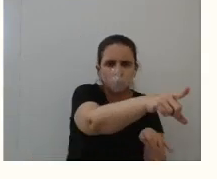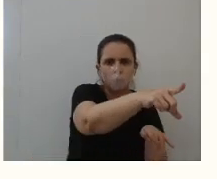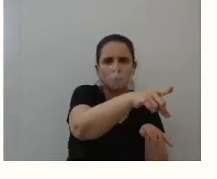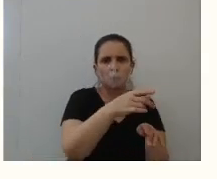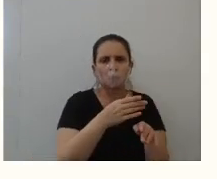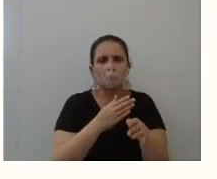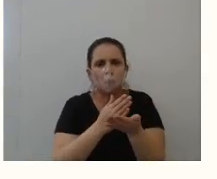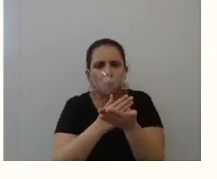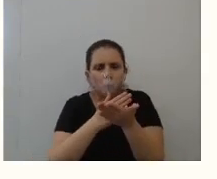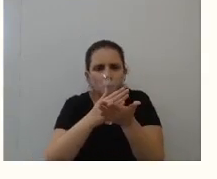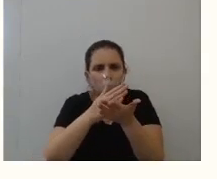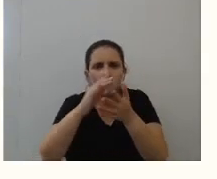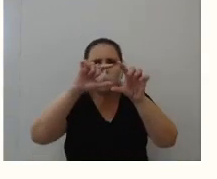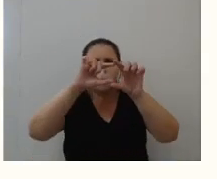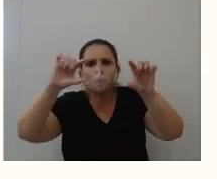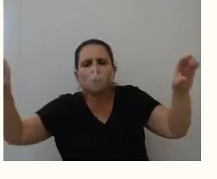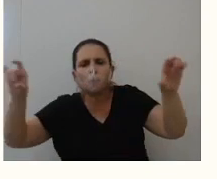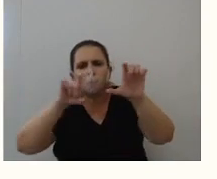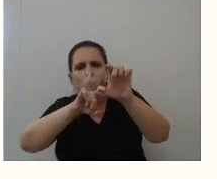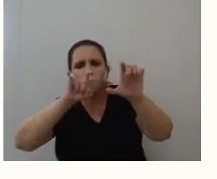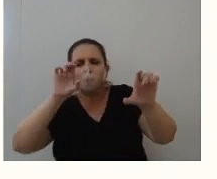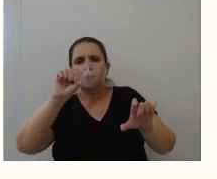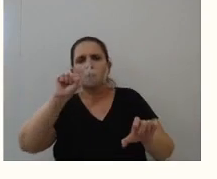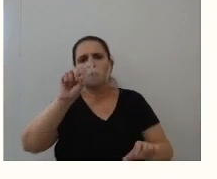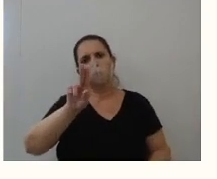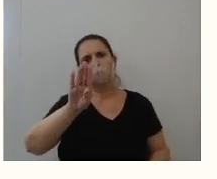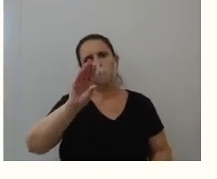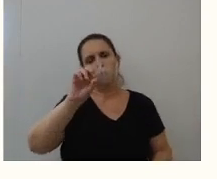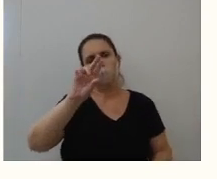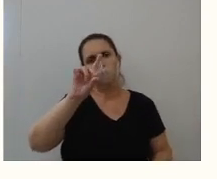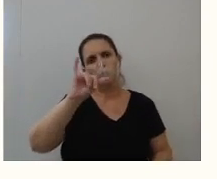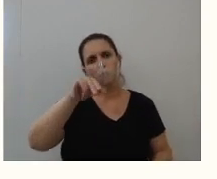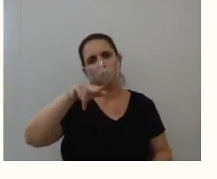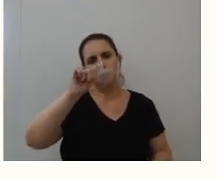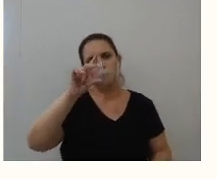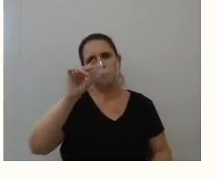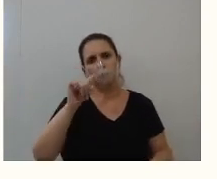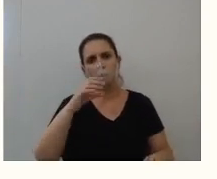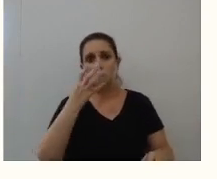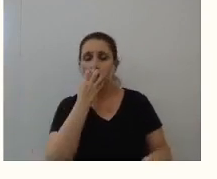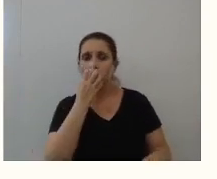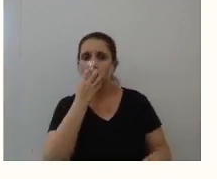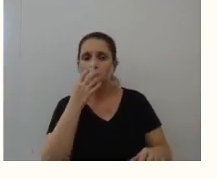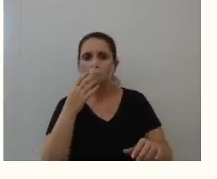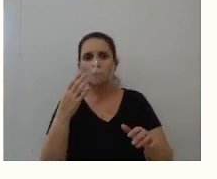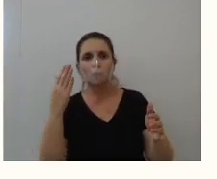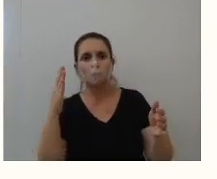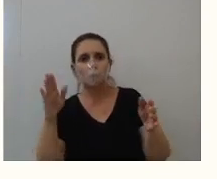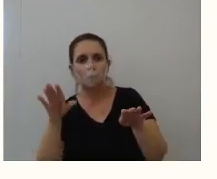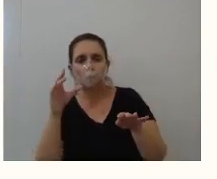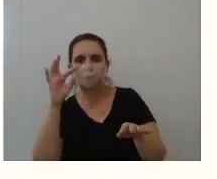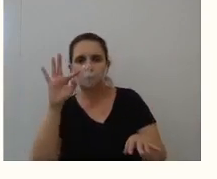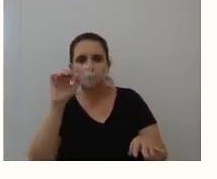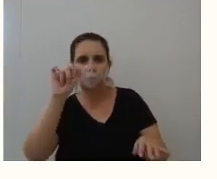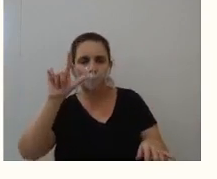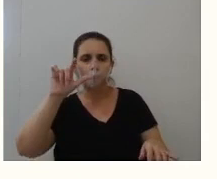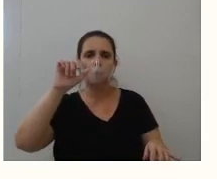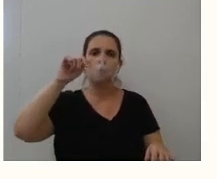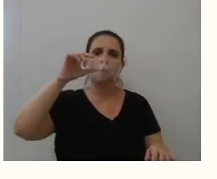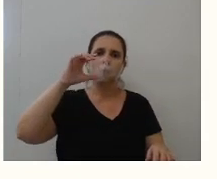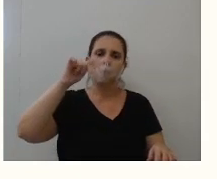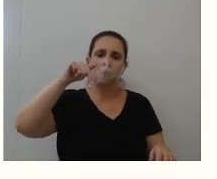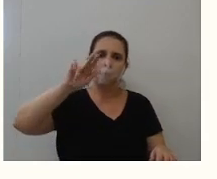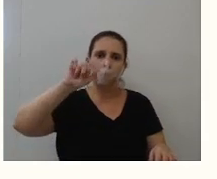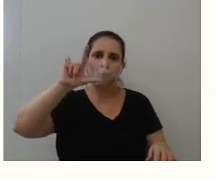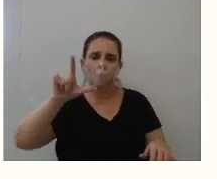uma oração subordinada comparativa. Os cães, tal qual os homens, podem participar